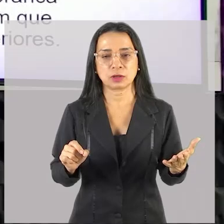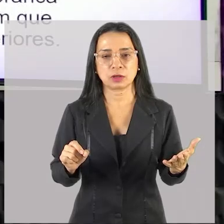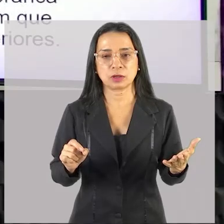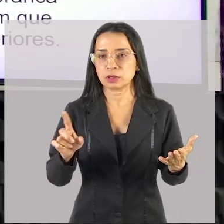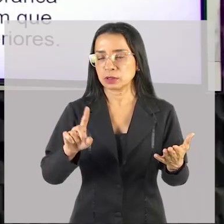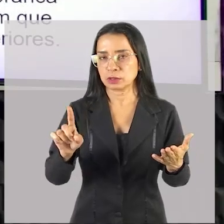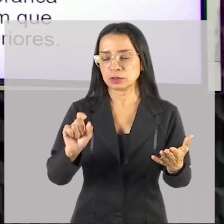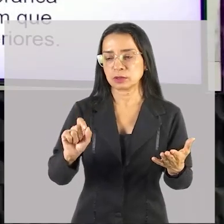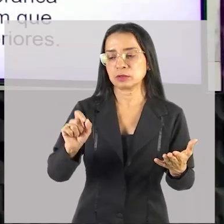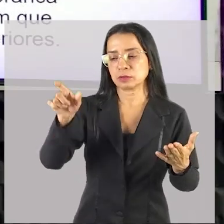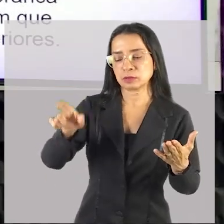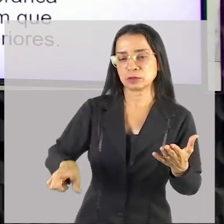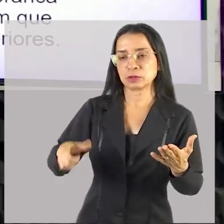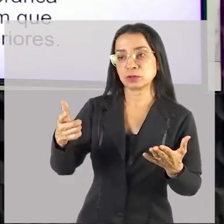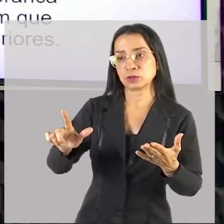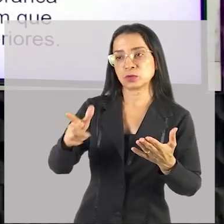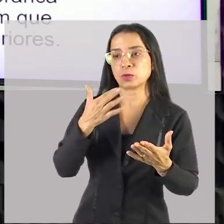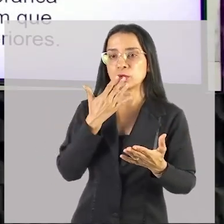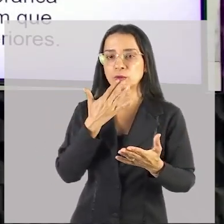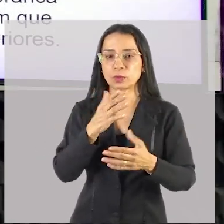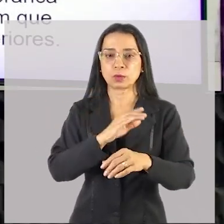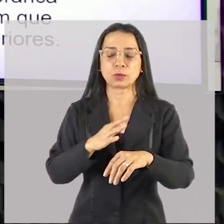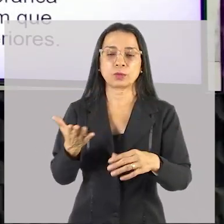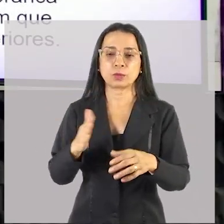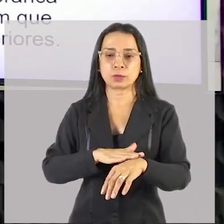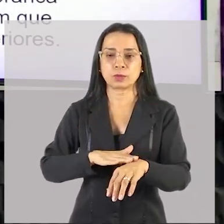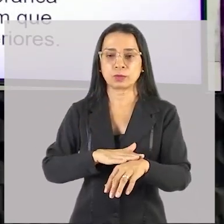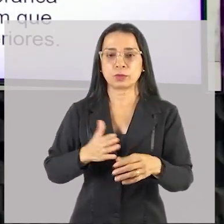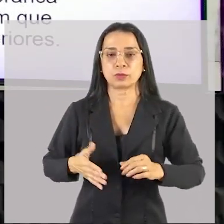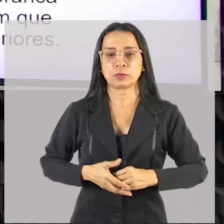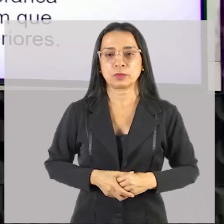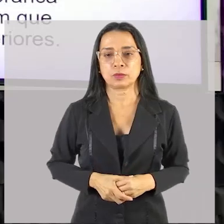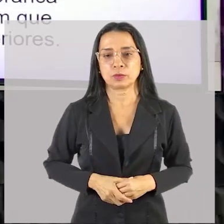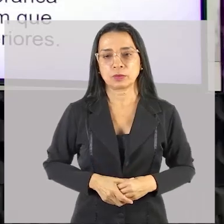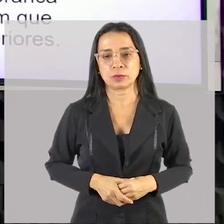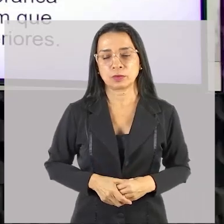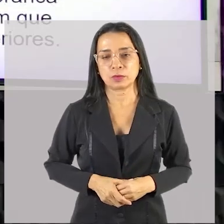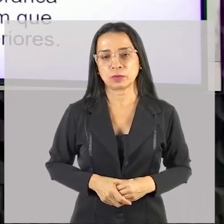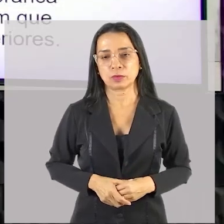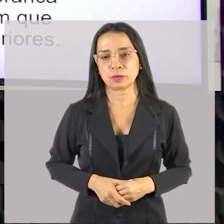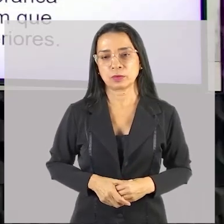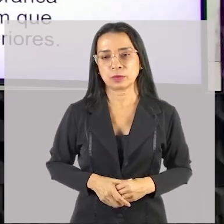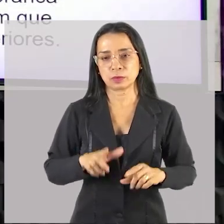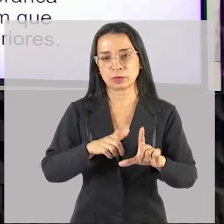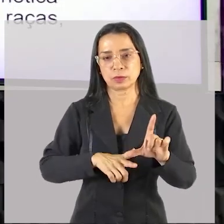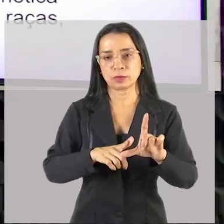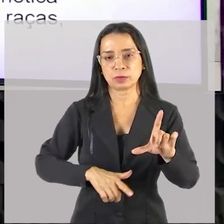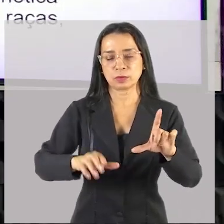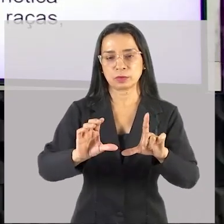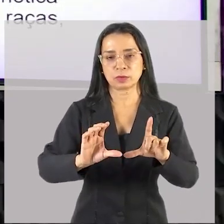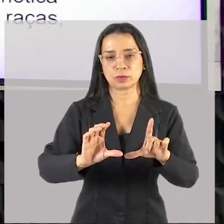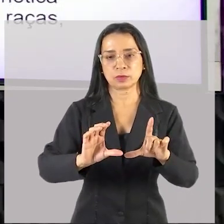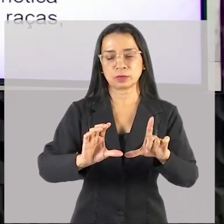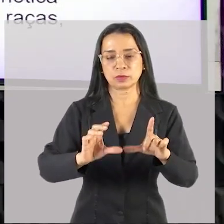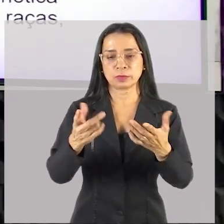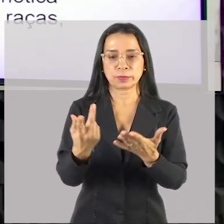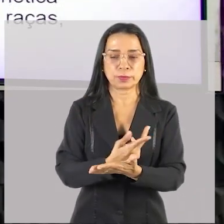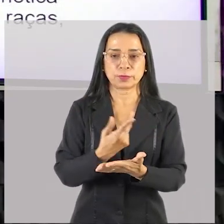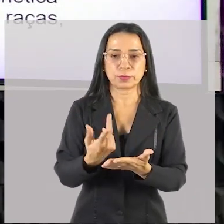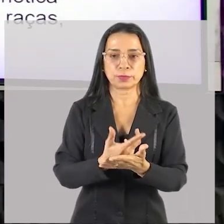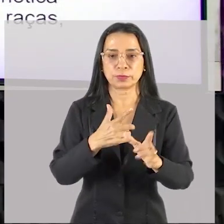escravo, um ser inferior. No racismo, até aqui estava legal. Só que ele diz, no racismo, a raça branca,